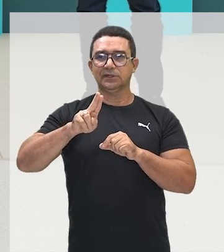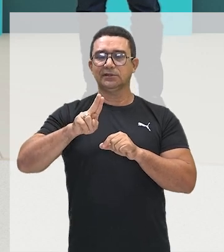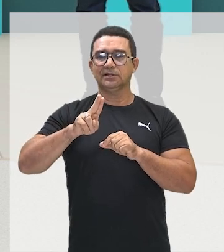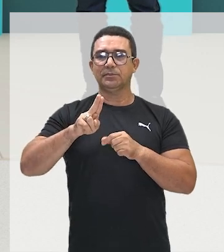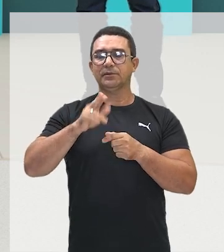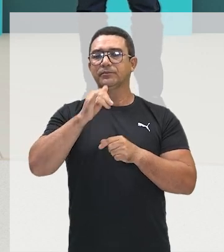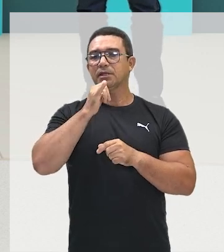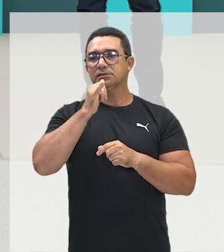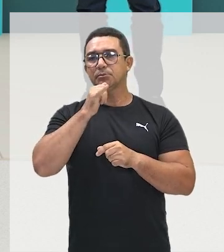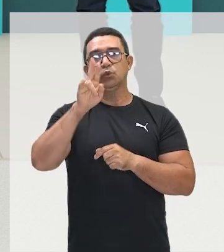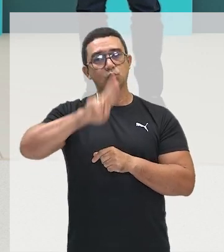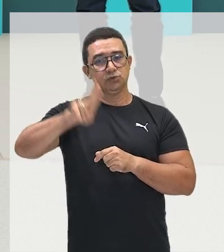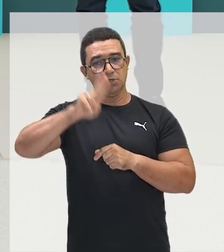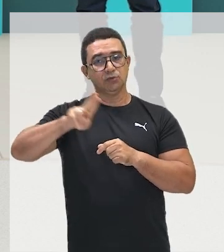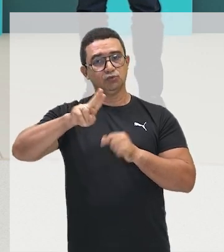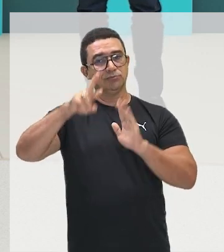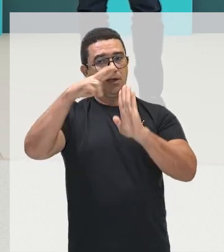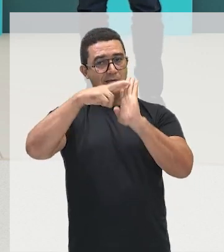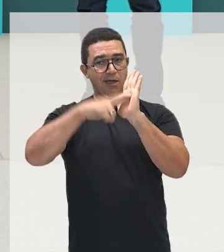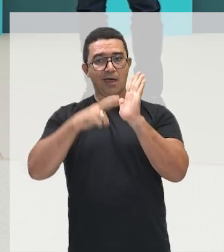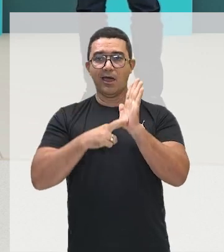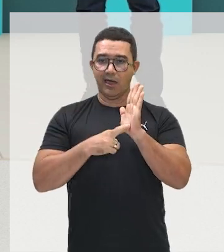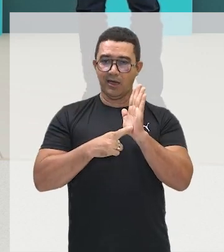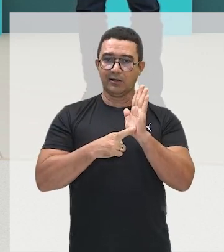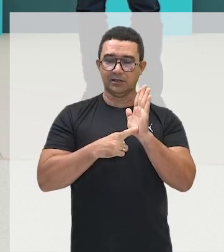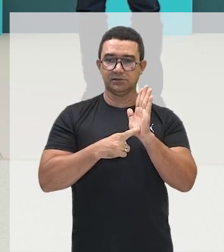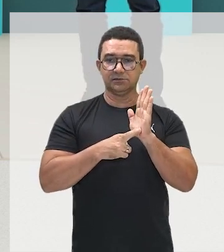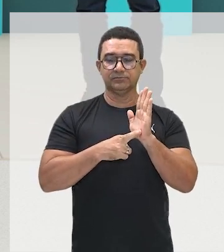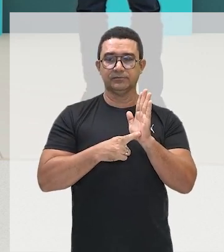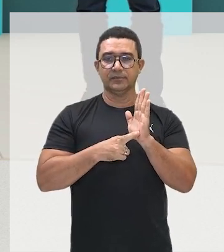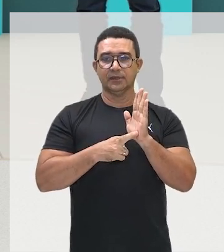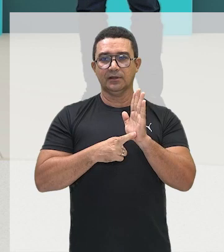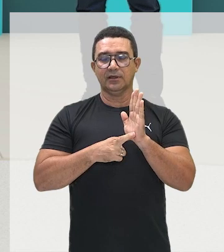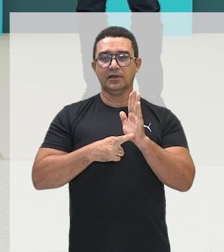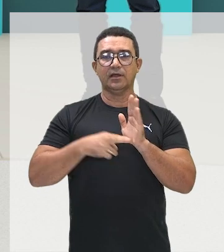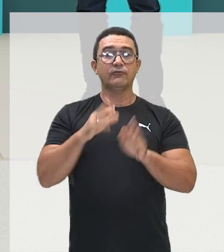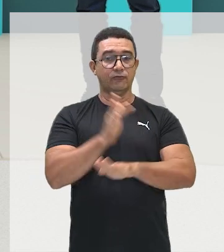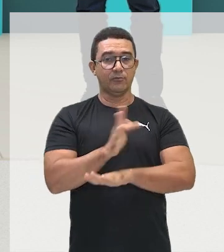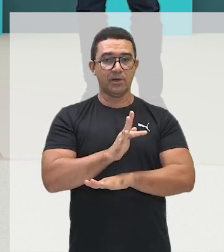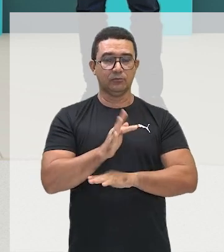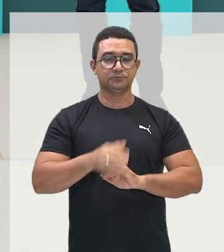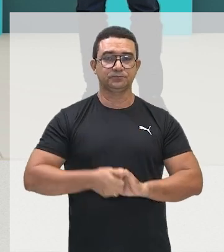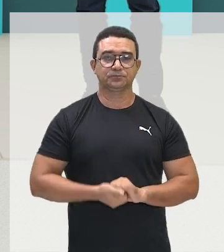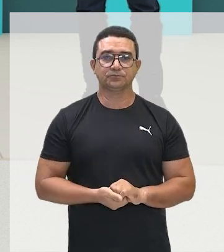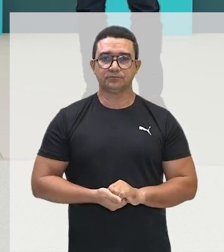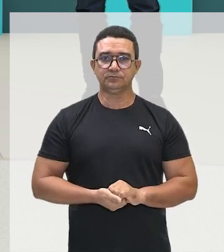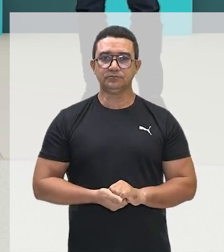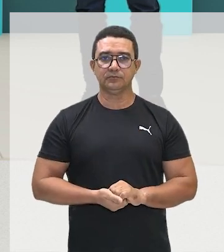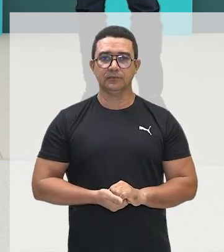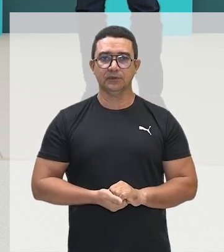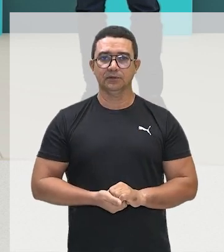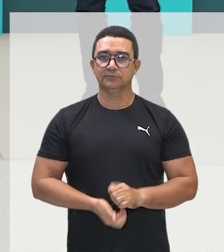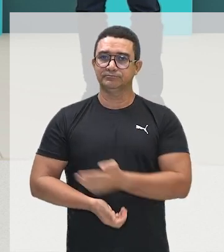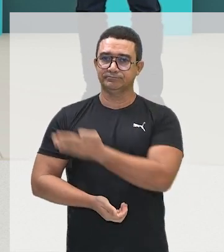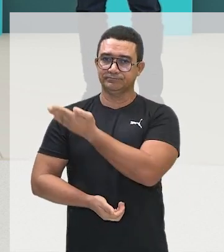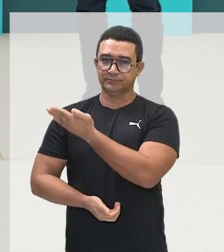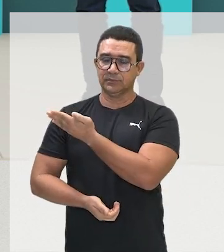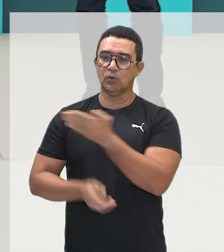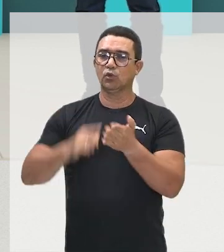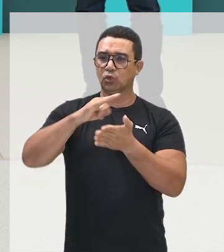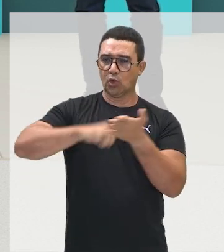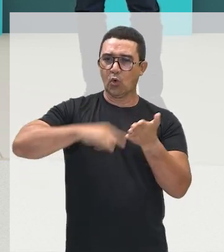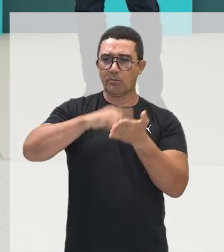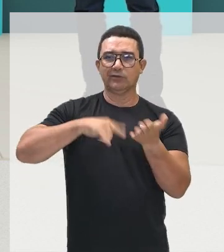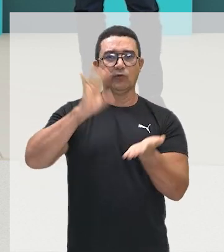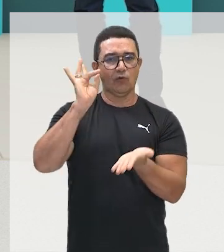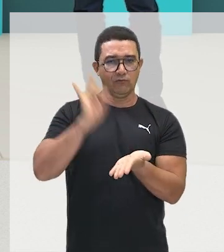adiante, utilizando a norma culta ou a linguagem formal. Official documents, então todos os documentos oficiais, eles também